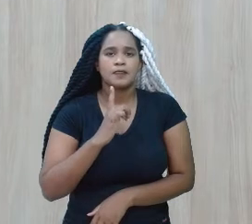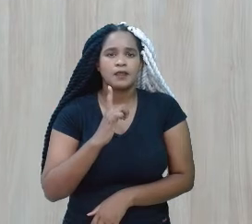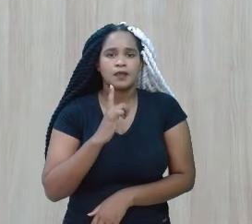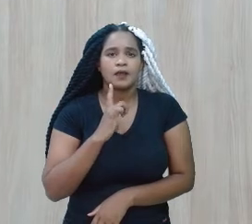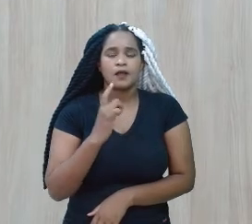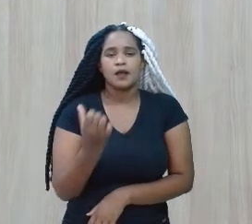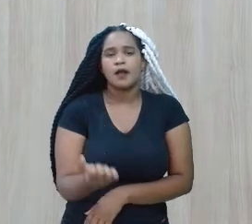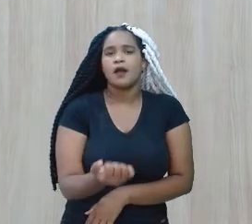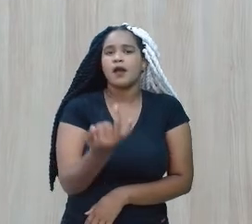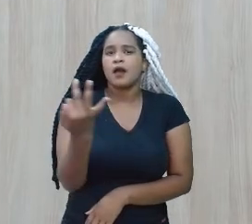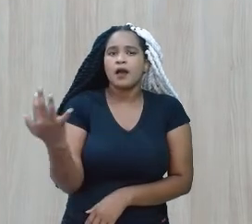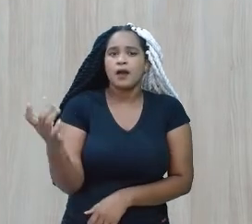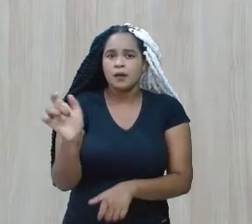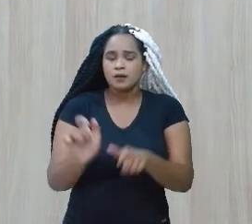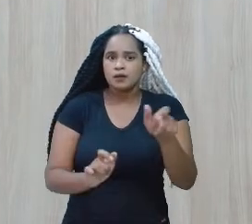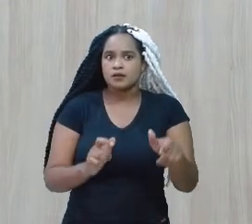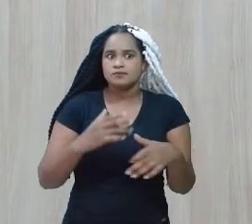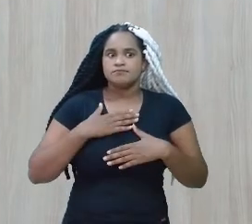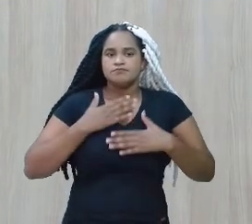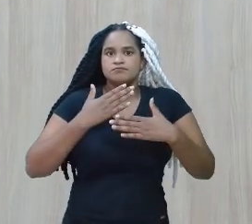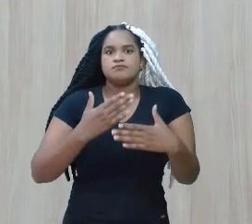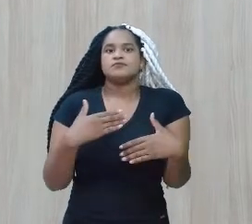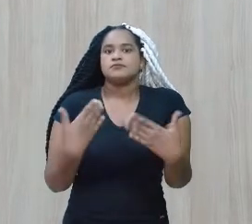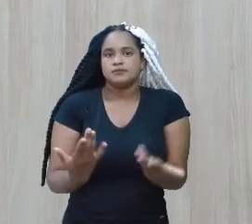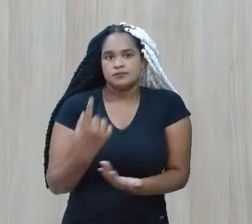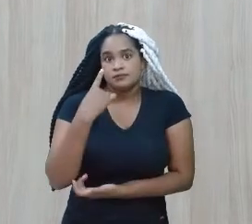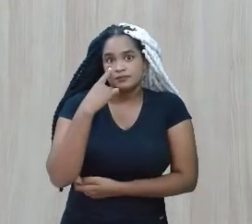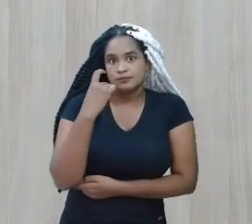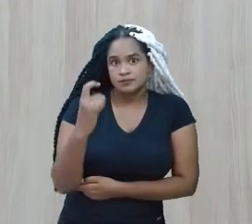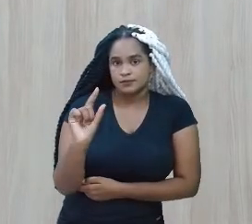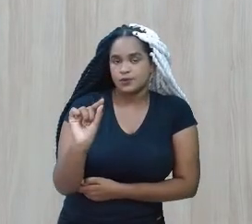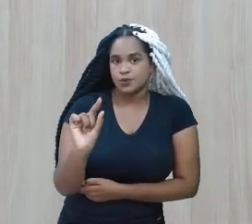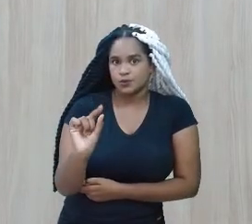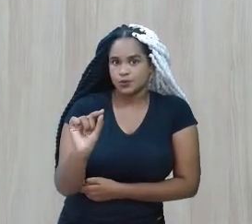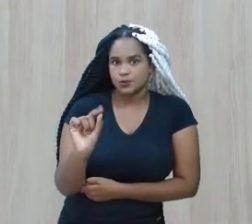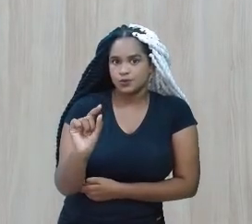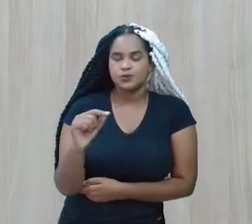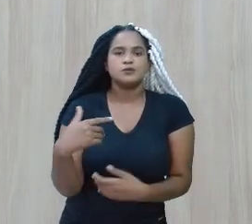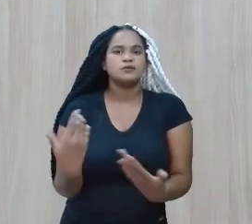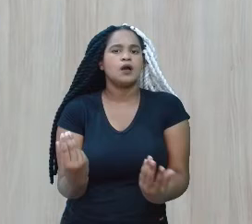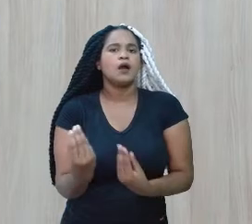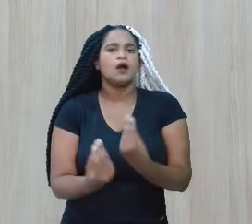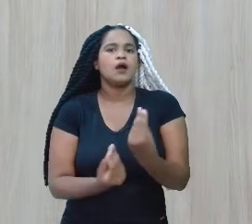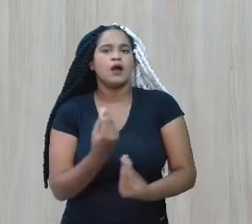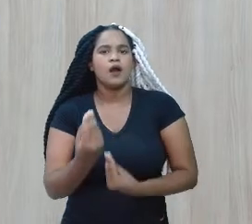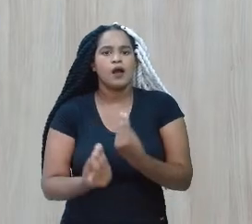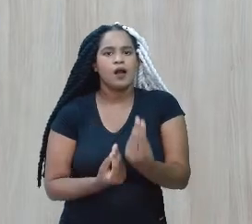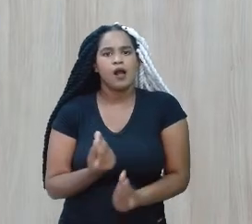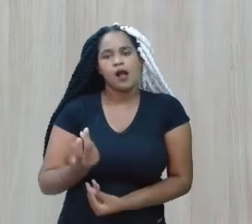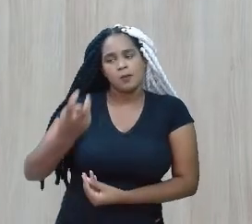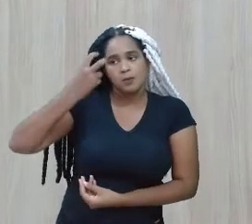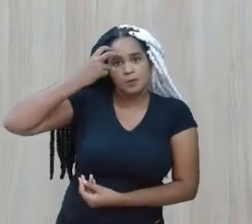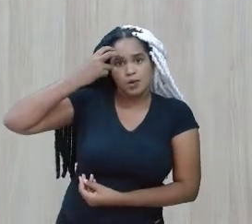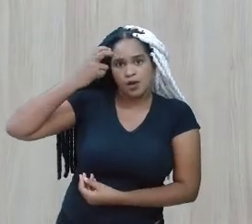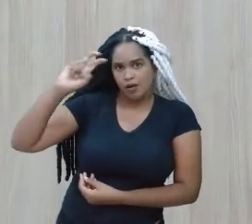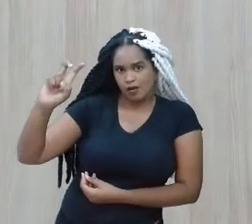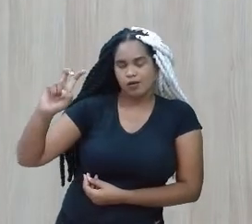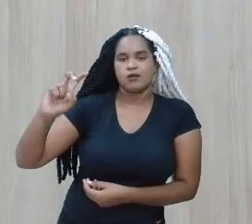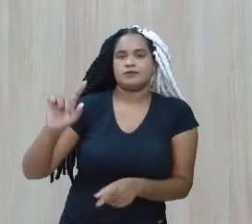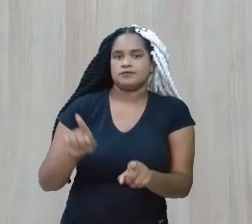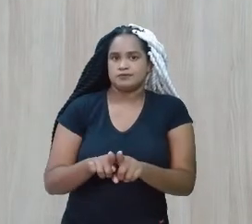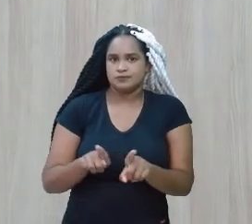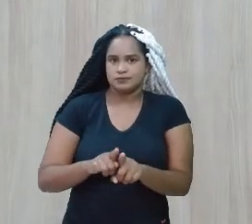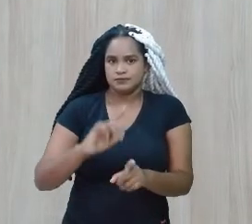passam ali assustam. Então, é interessante pensarmos, né, em toda essa realidade cultural de crença,